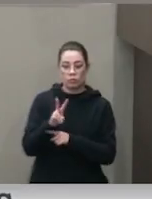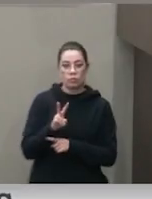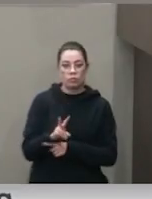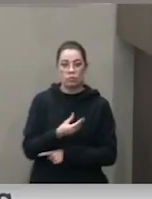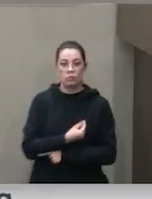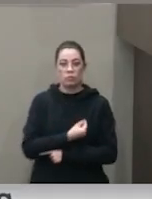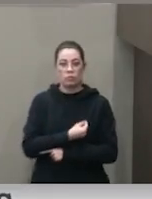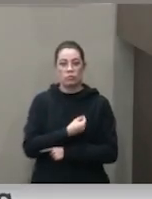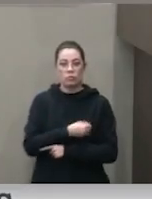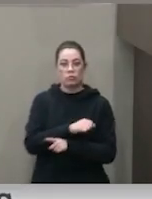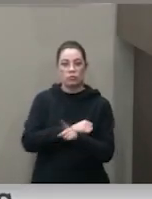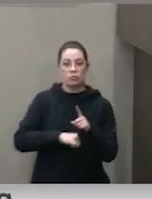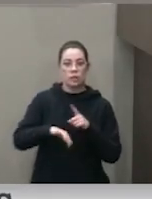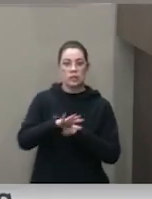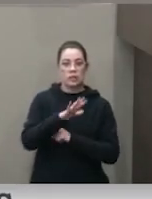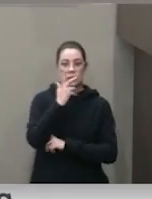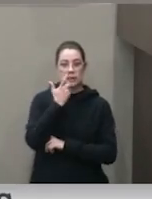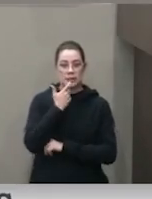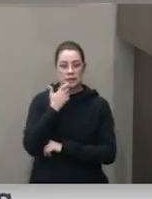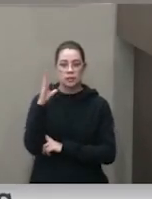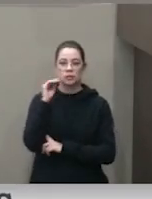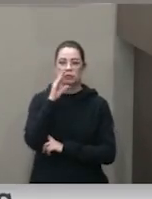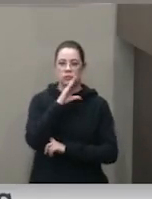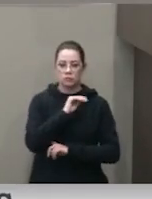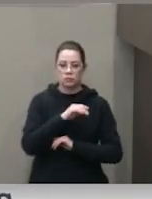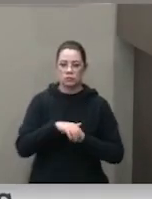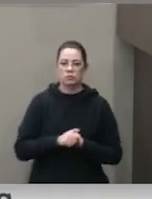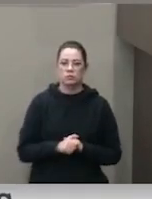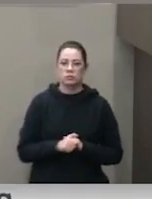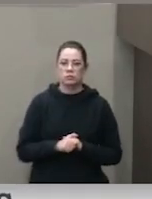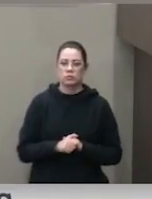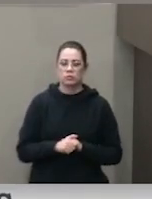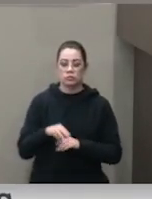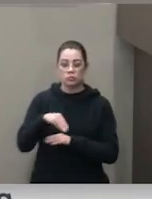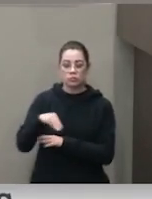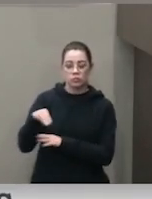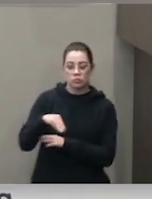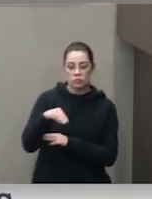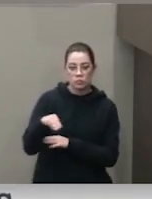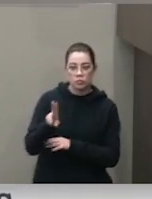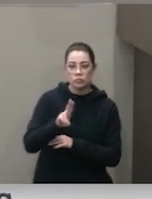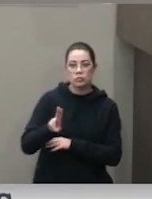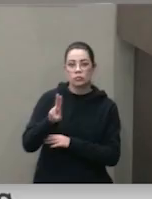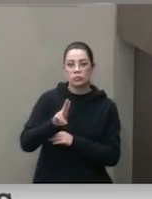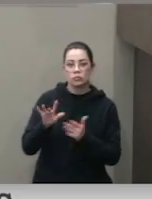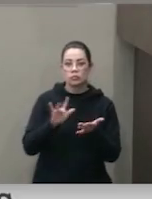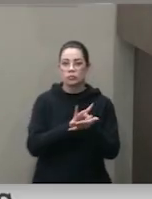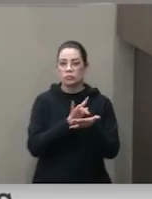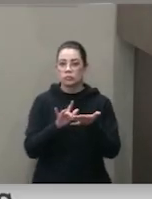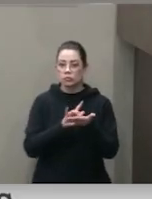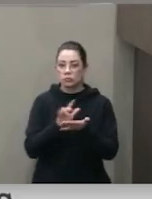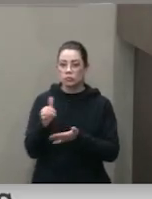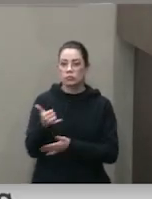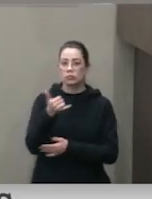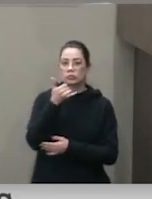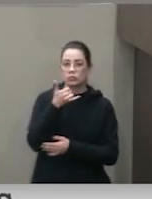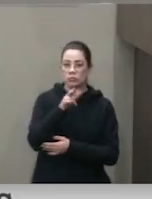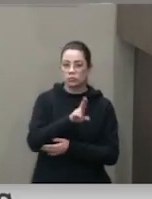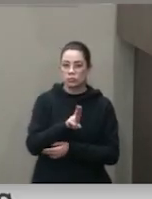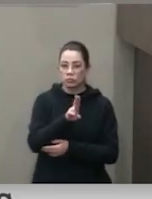vida social das suas crianças e dos seus adolescentes, que monitorem a utilização do celular e